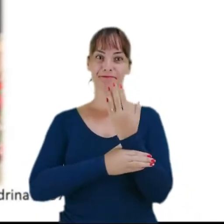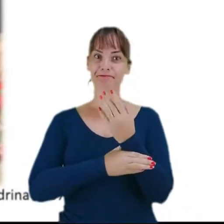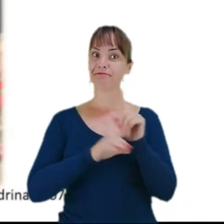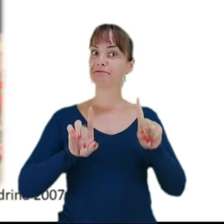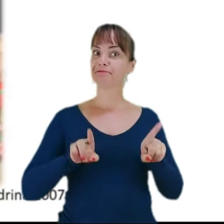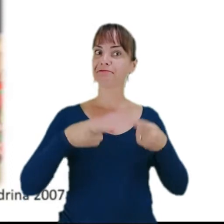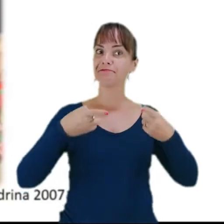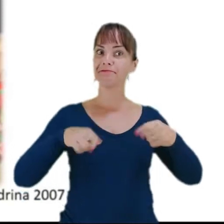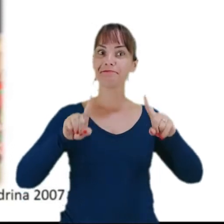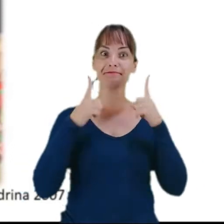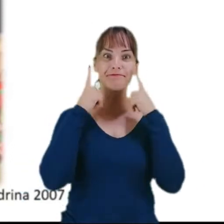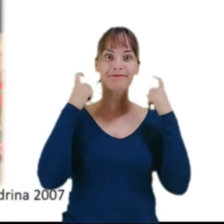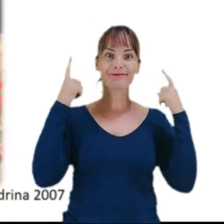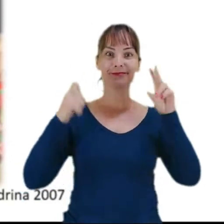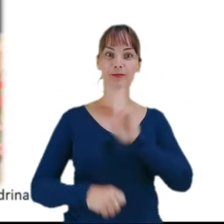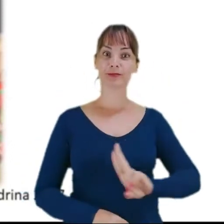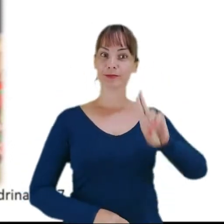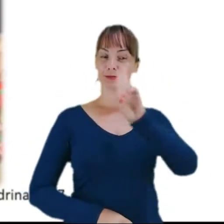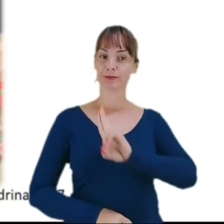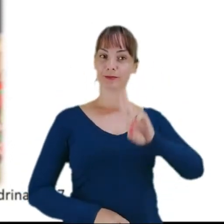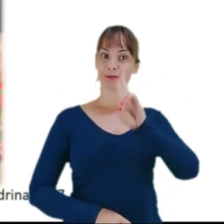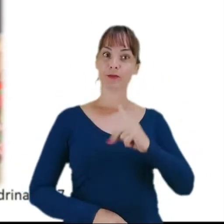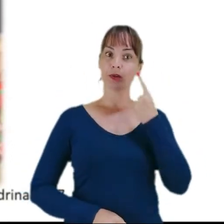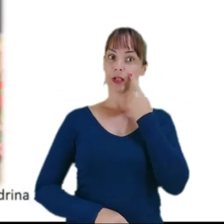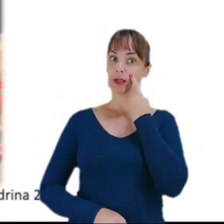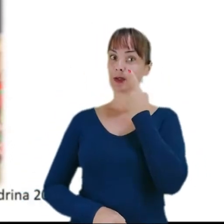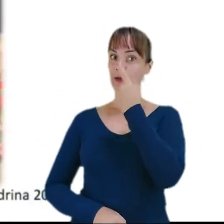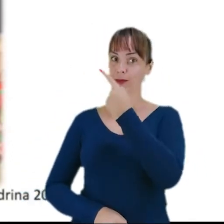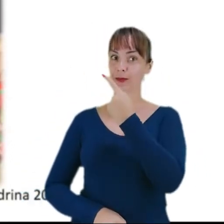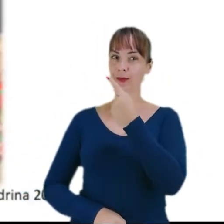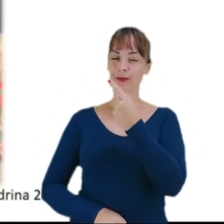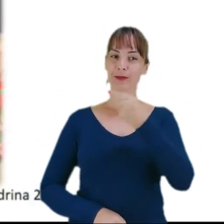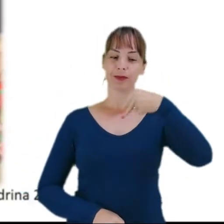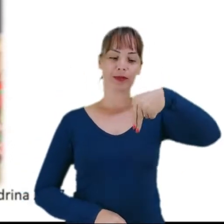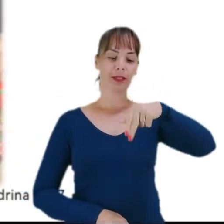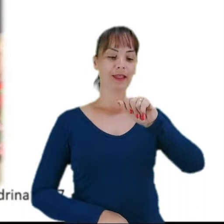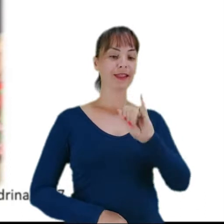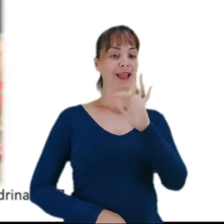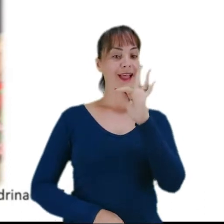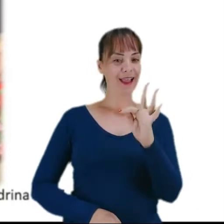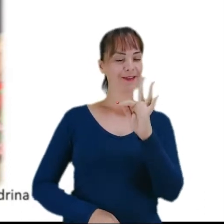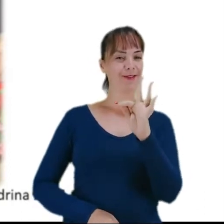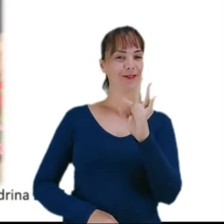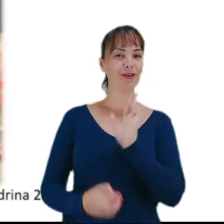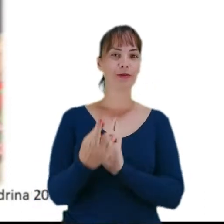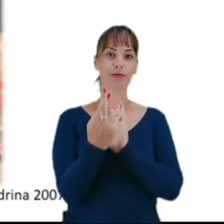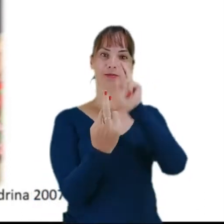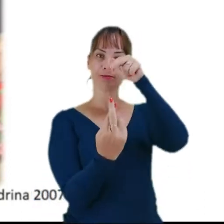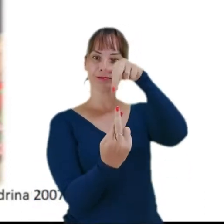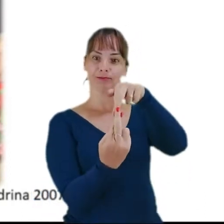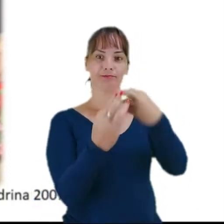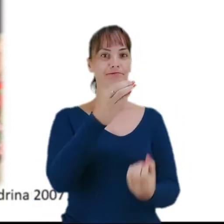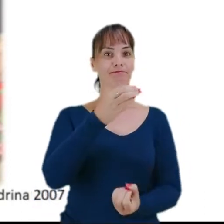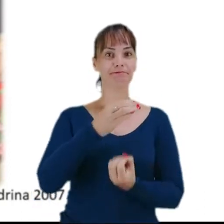objeto sonoro, utilizando a obra que observamos da arte naif como referência